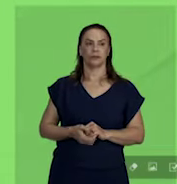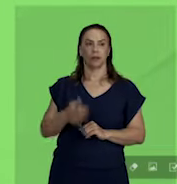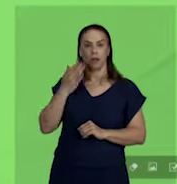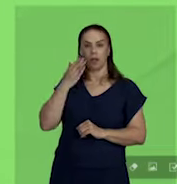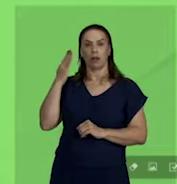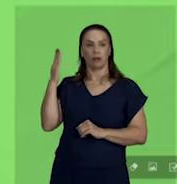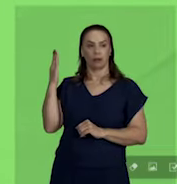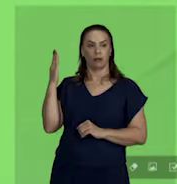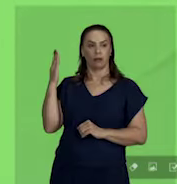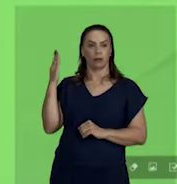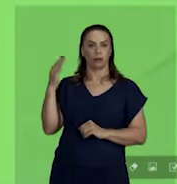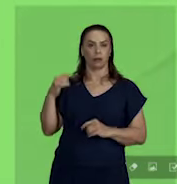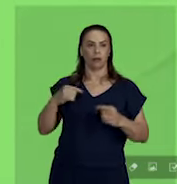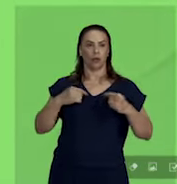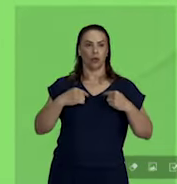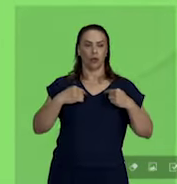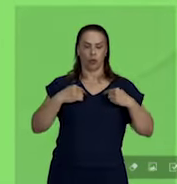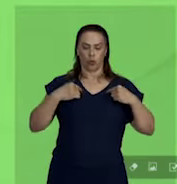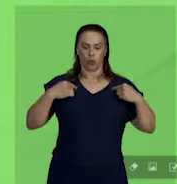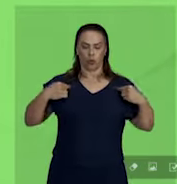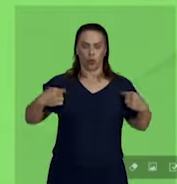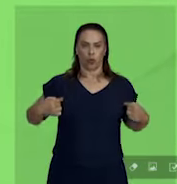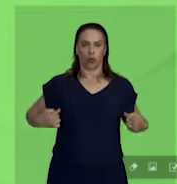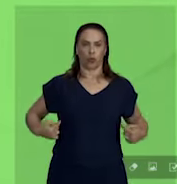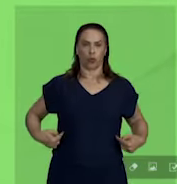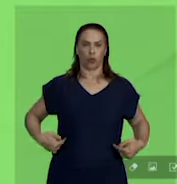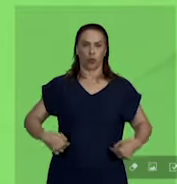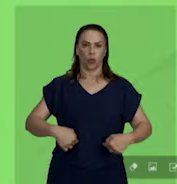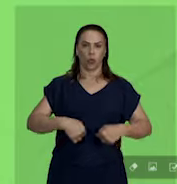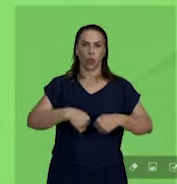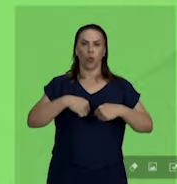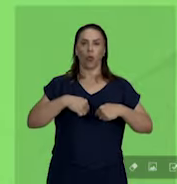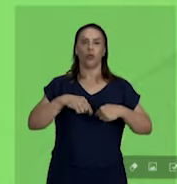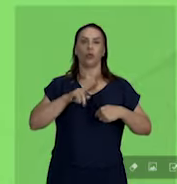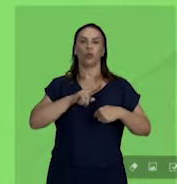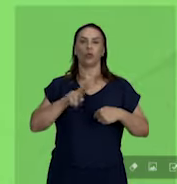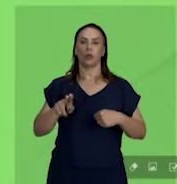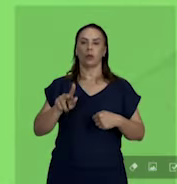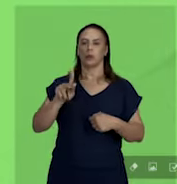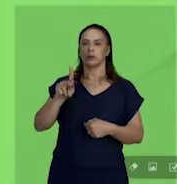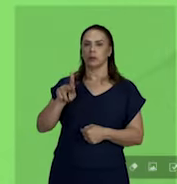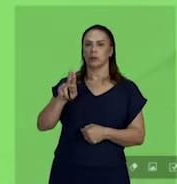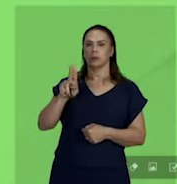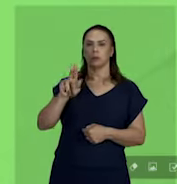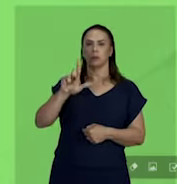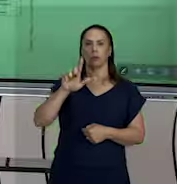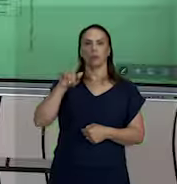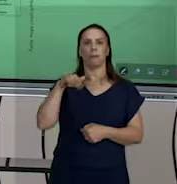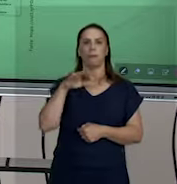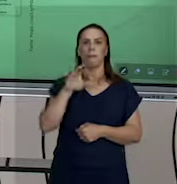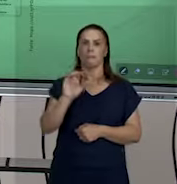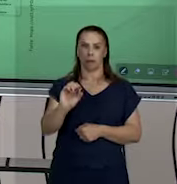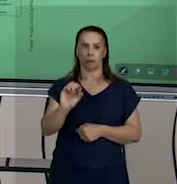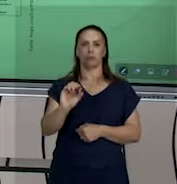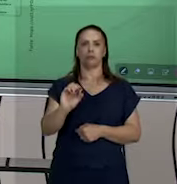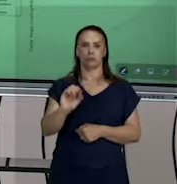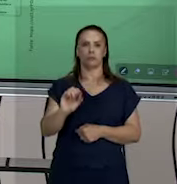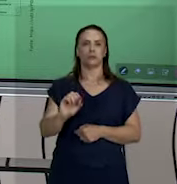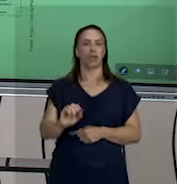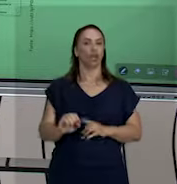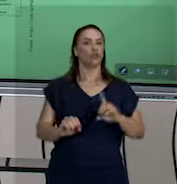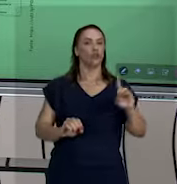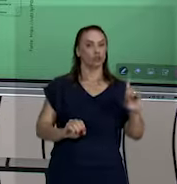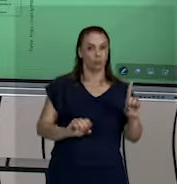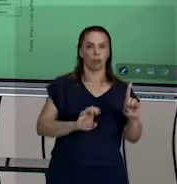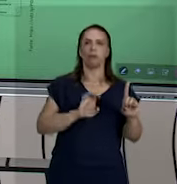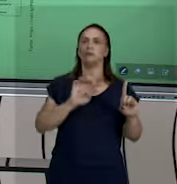grandona aqui, ó, muscular, é chamada de pulmão. Nós temos dois pulmões, né? Lado direito e lado esquerdo.